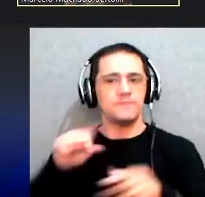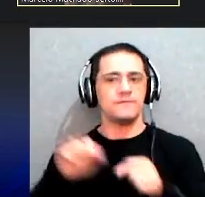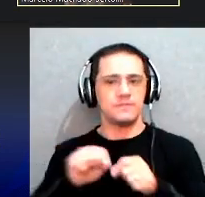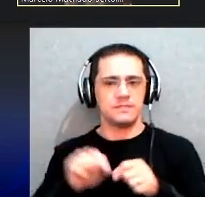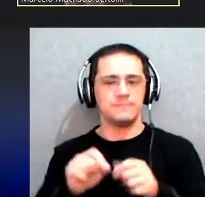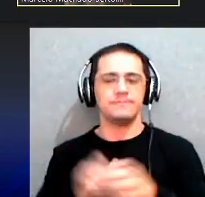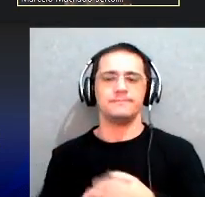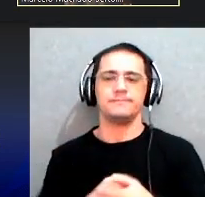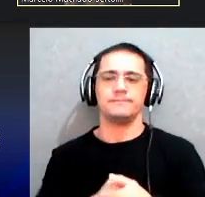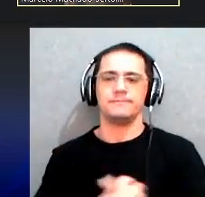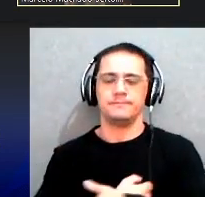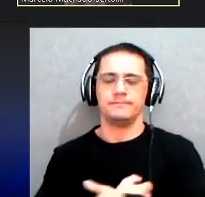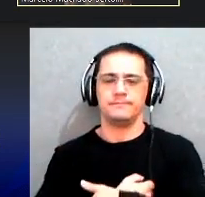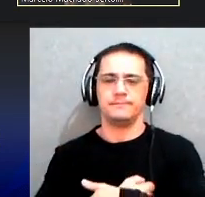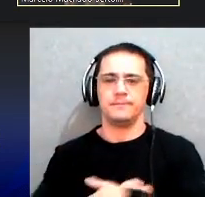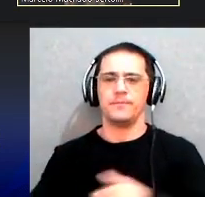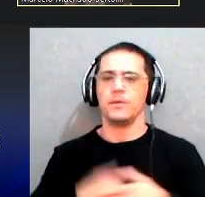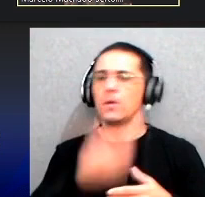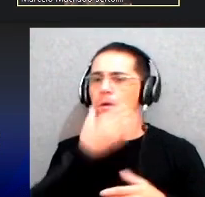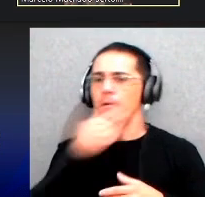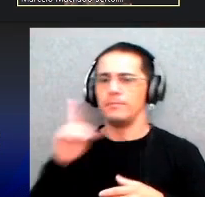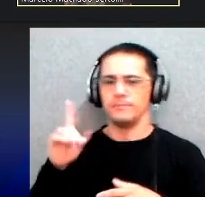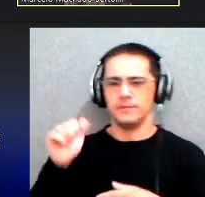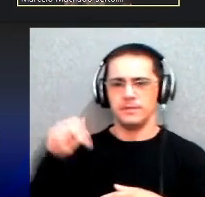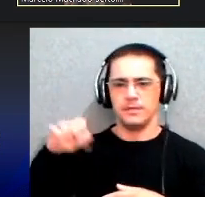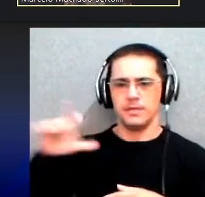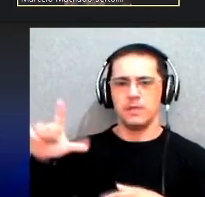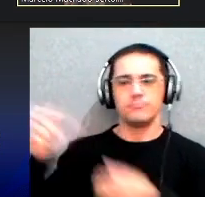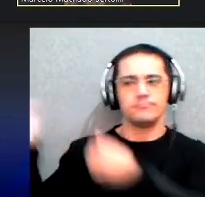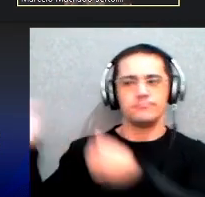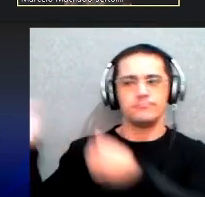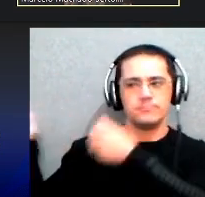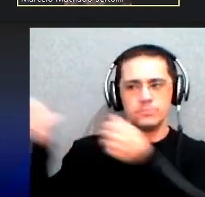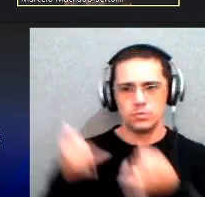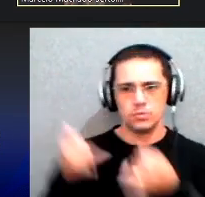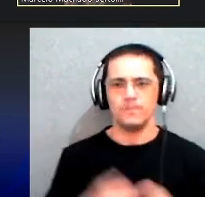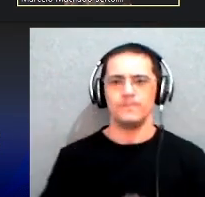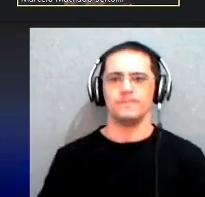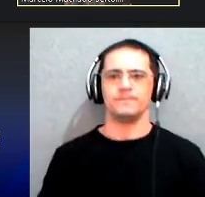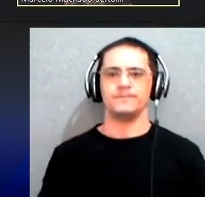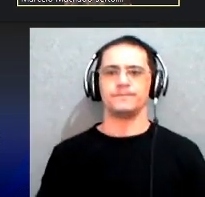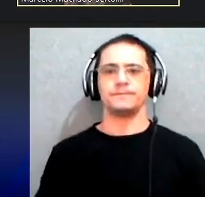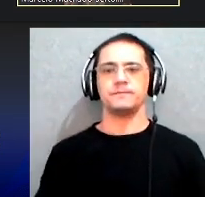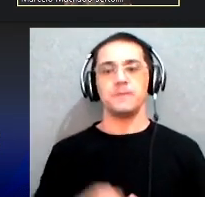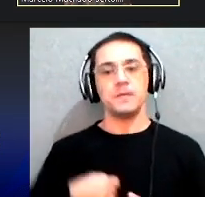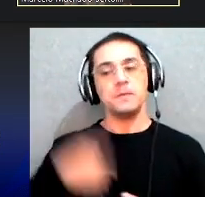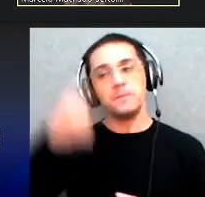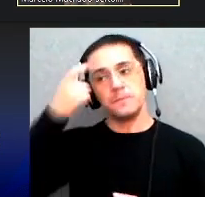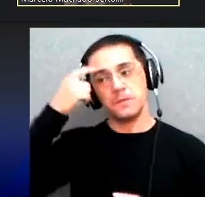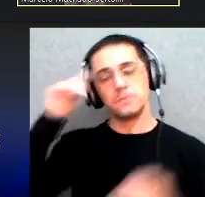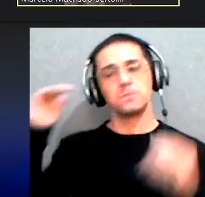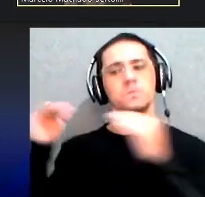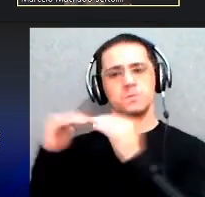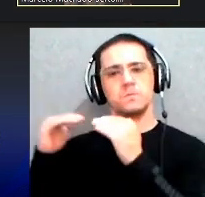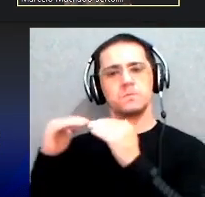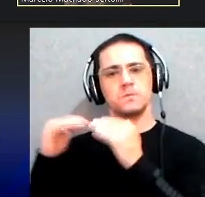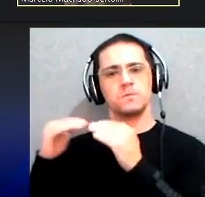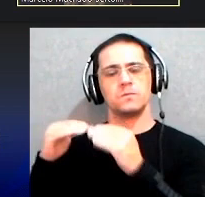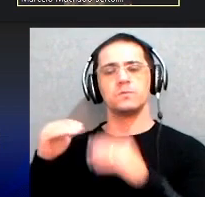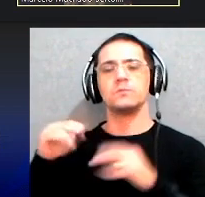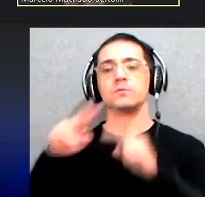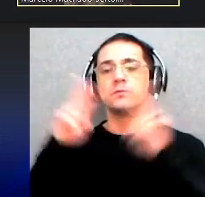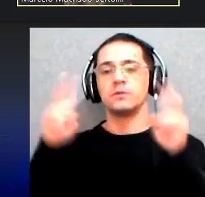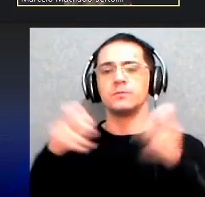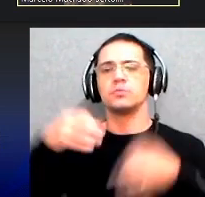coisa que eu penso que é necessária nesta questão, nesta indagação sobre a justiça